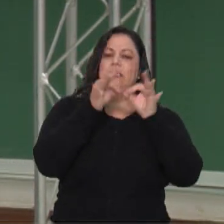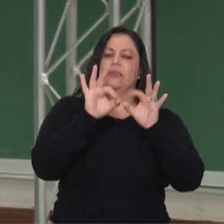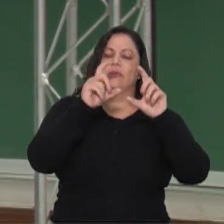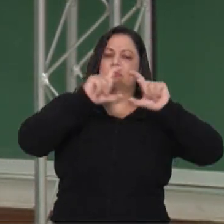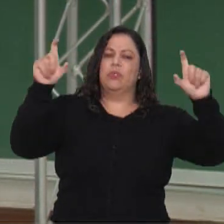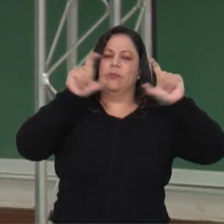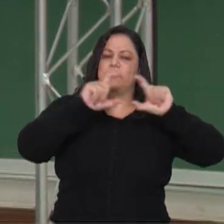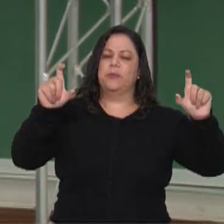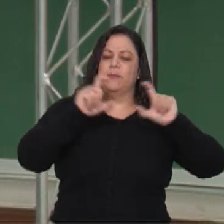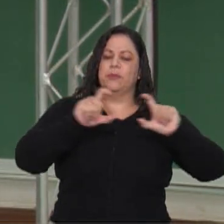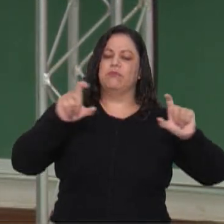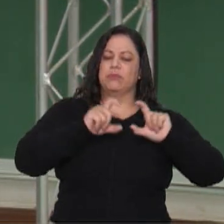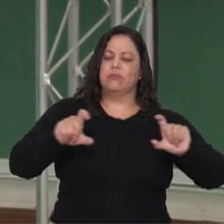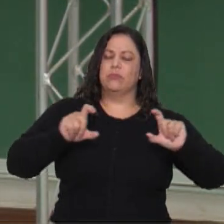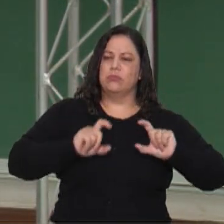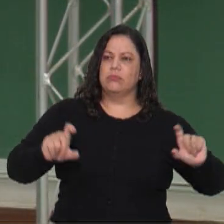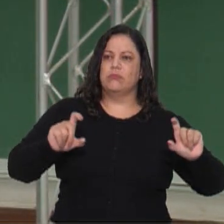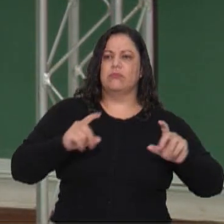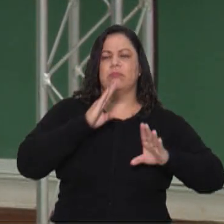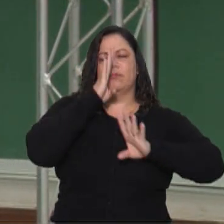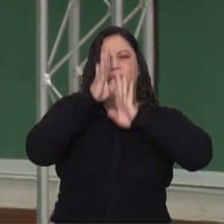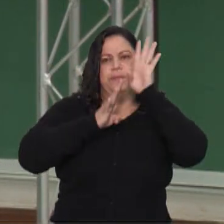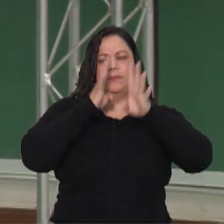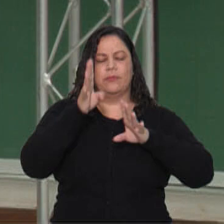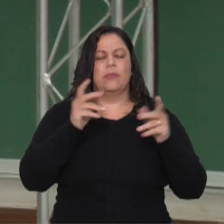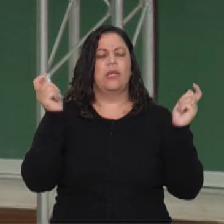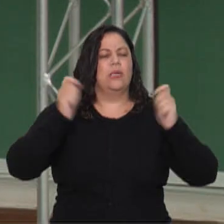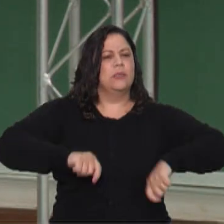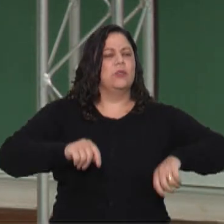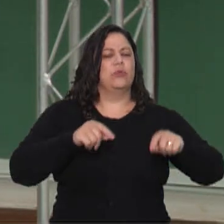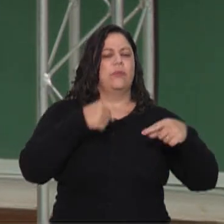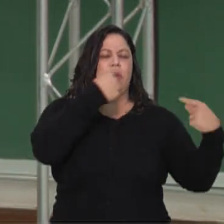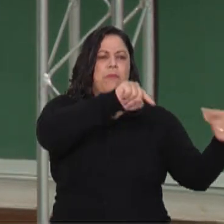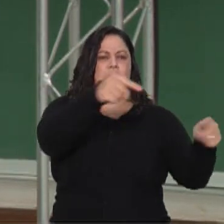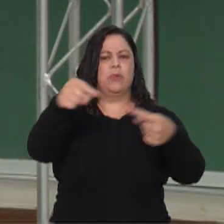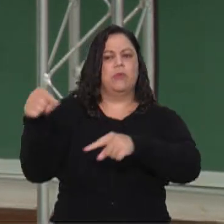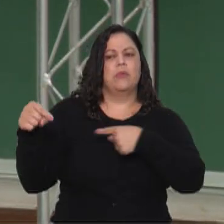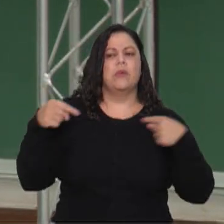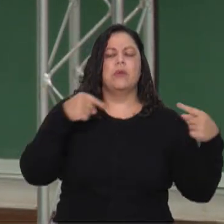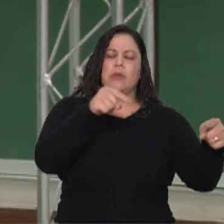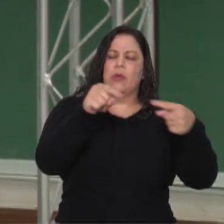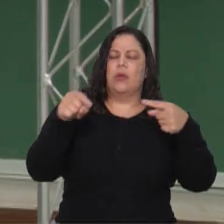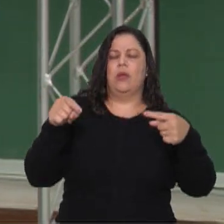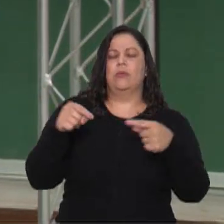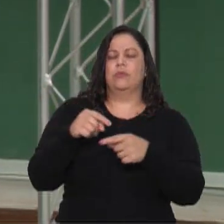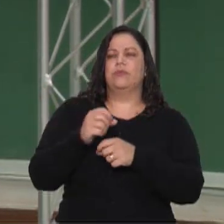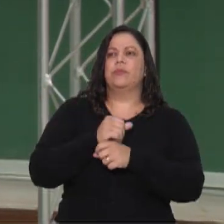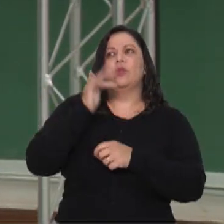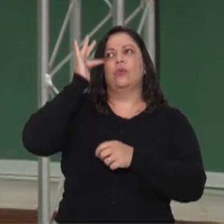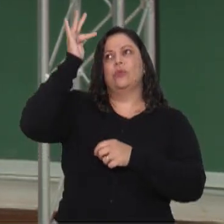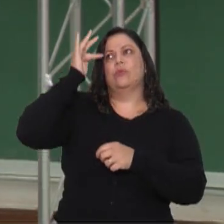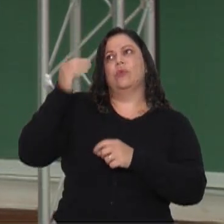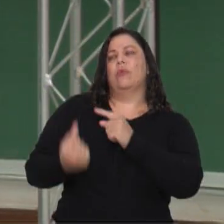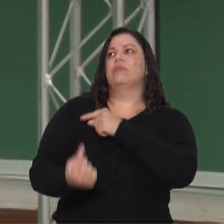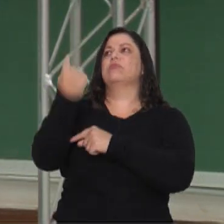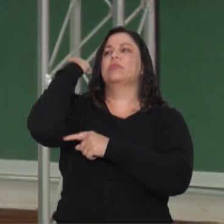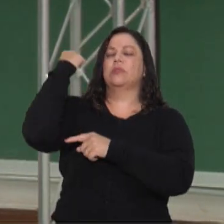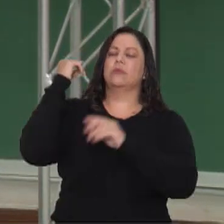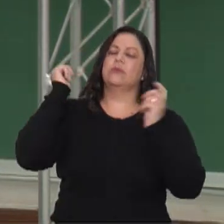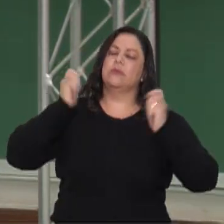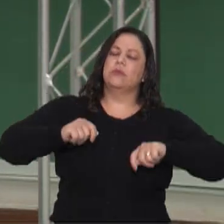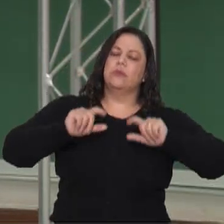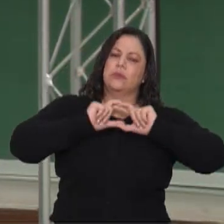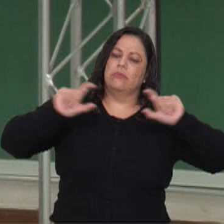muitas doxografias que são críticas, que a pessoa, o filósofo da antiguidade, está expondo aquele fragmento